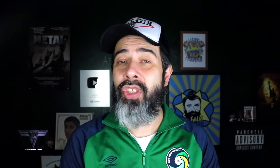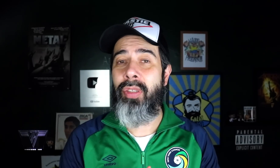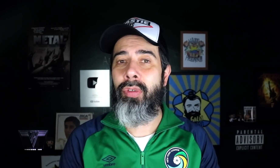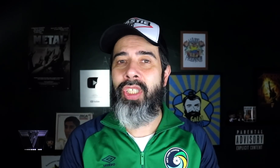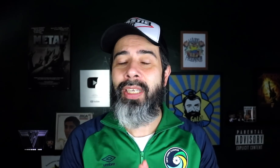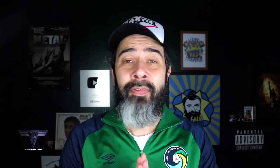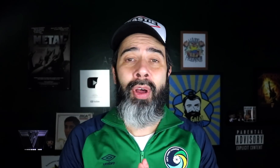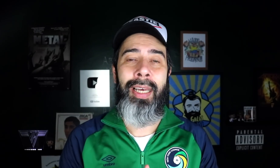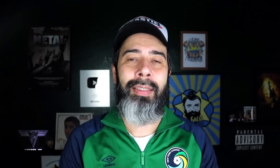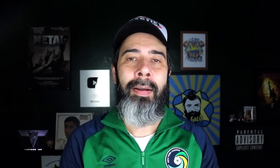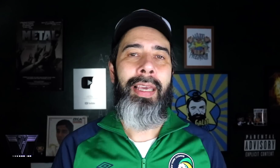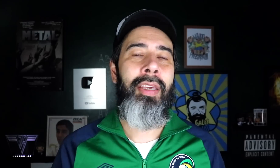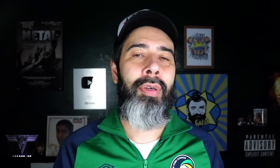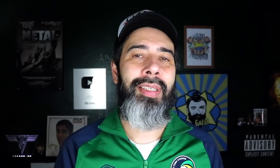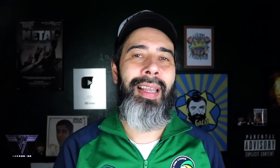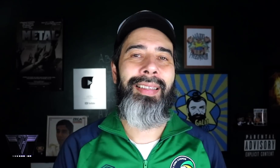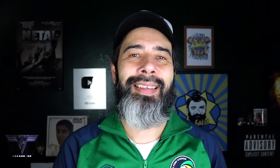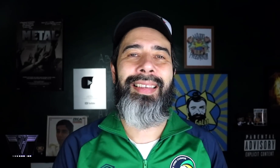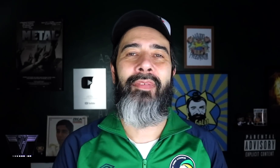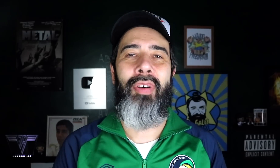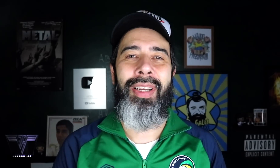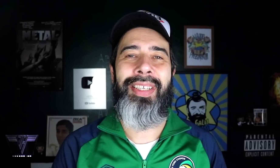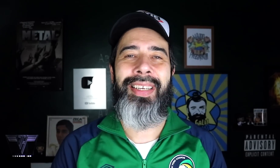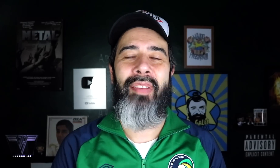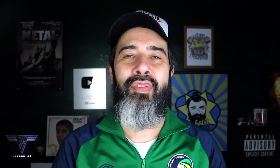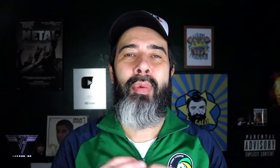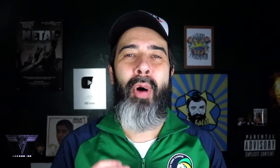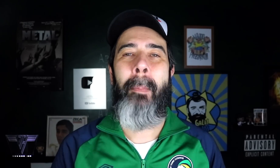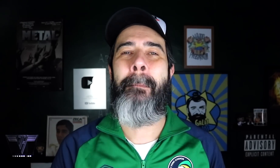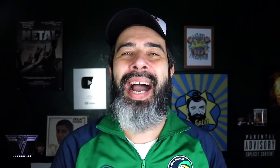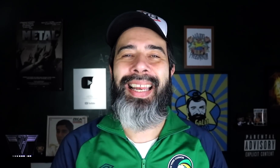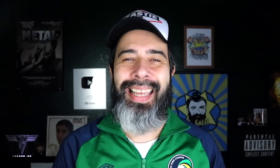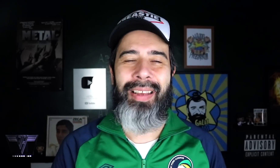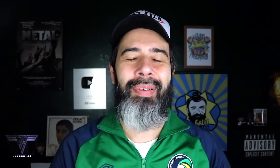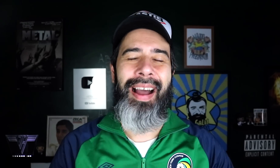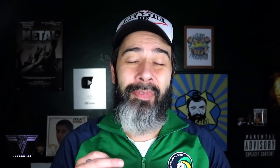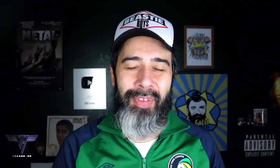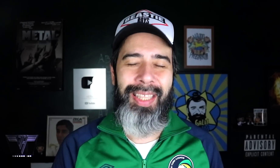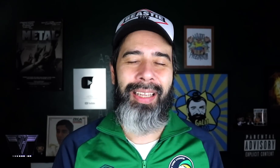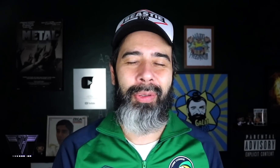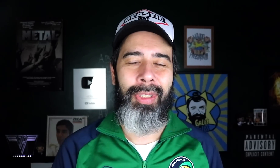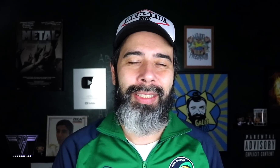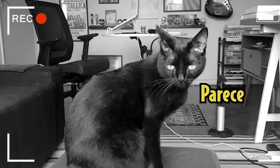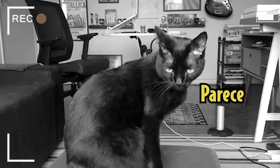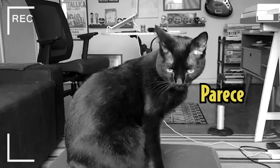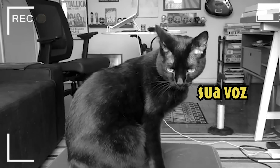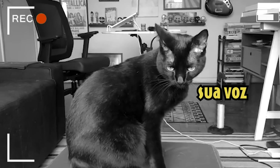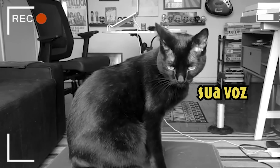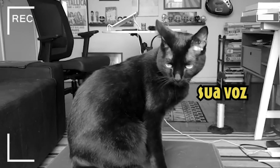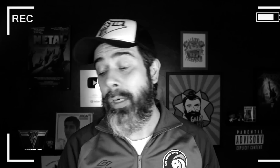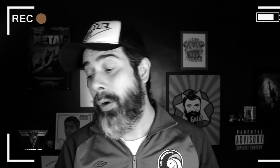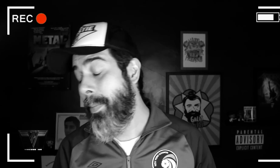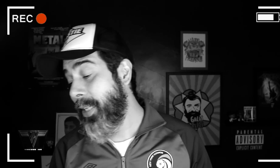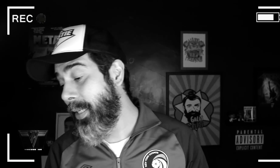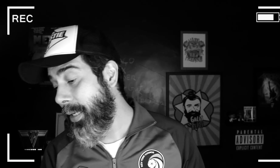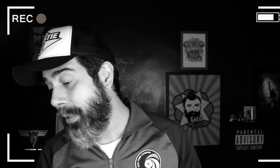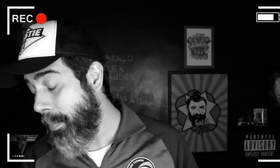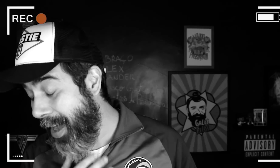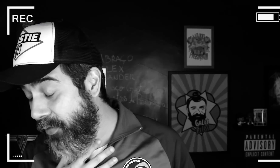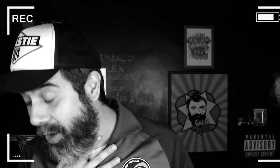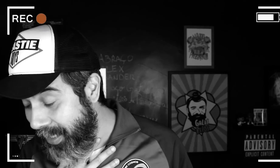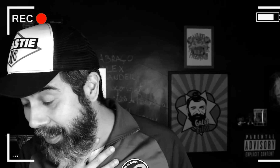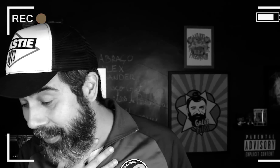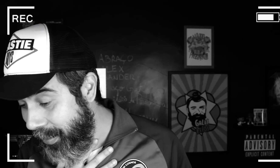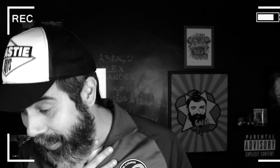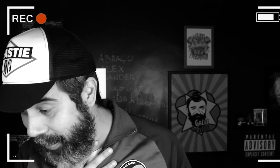alguém vestido de Ivo Holanda e que ostenta essa voz de quem fumou palheiro a vida toda. Parece sua voz. Oi, Matias.